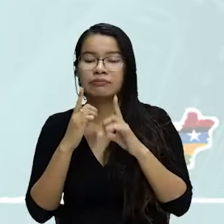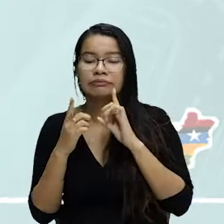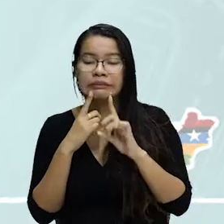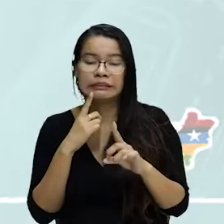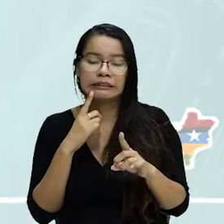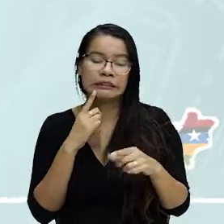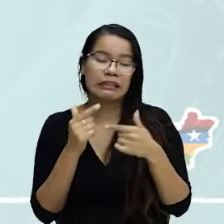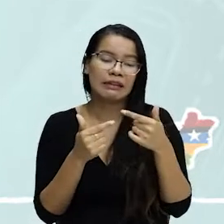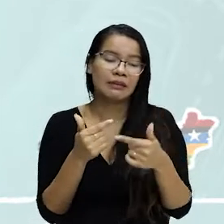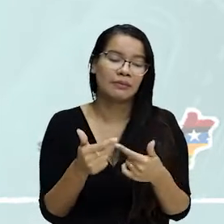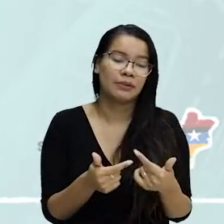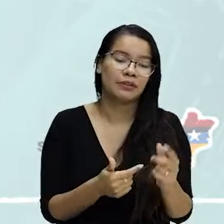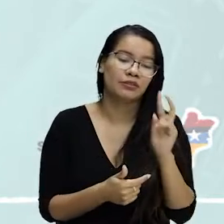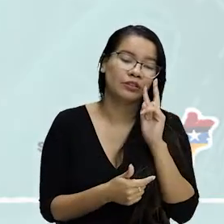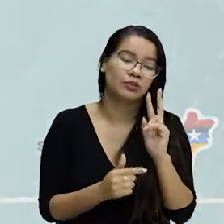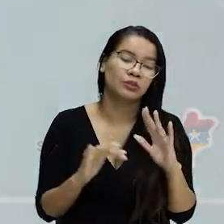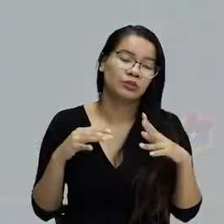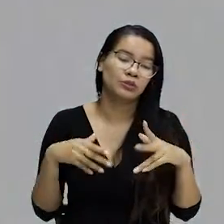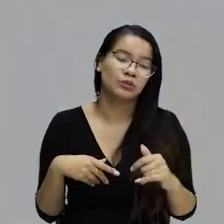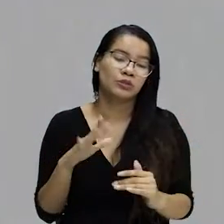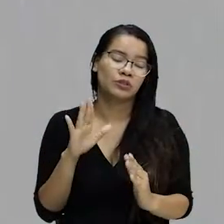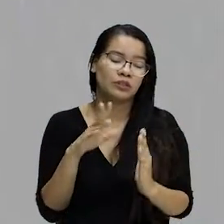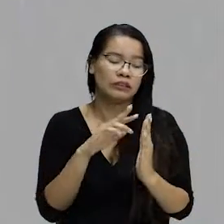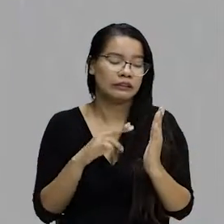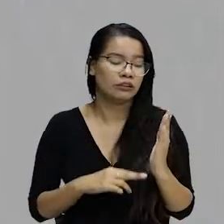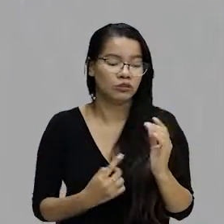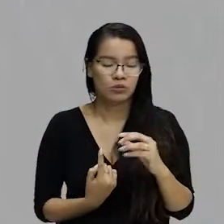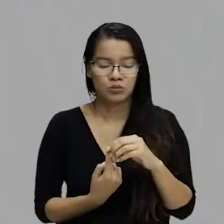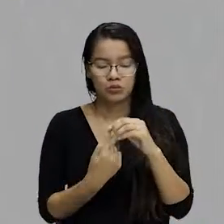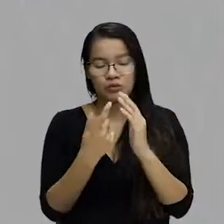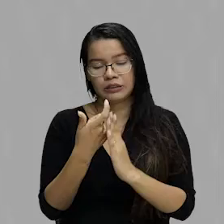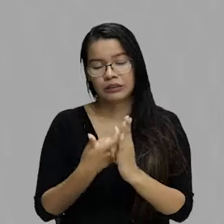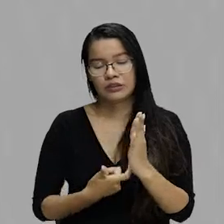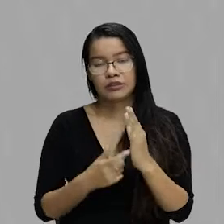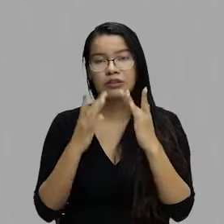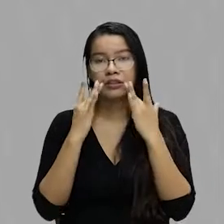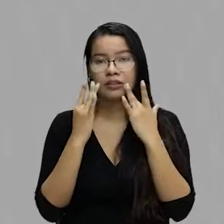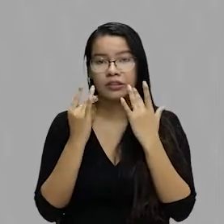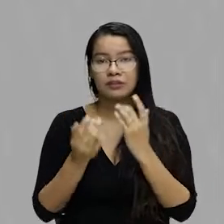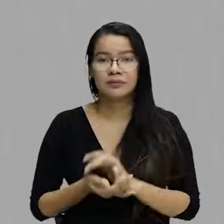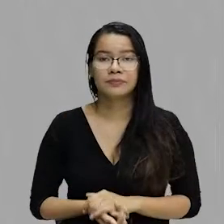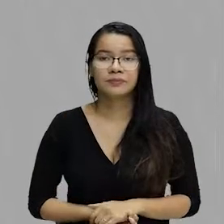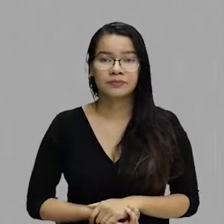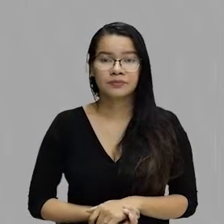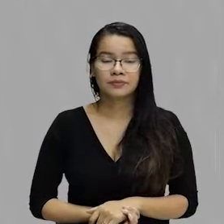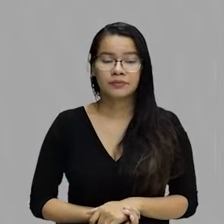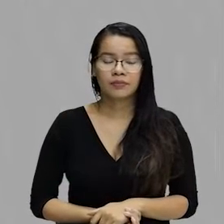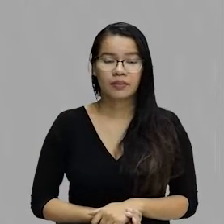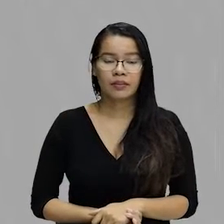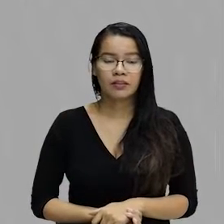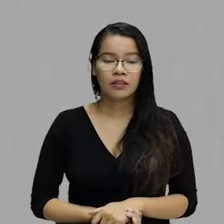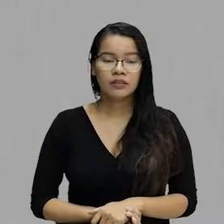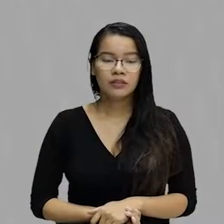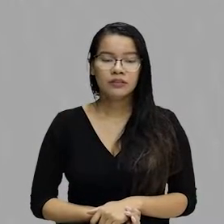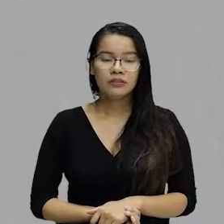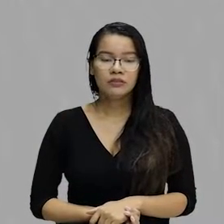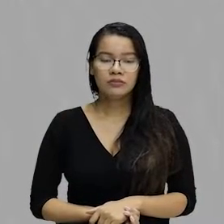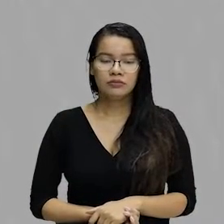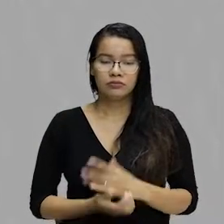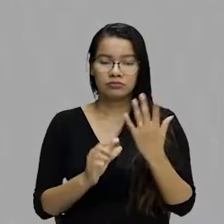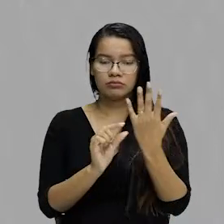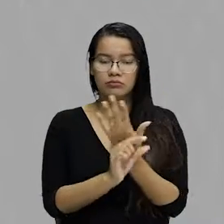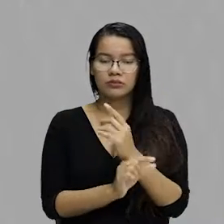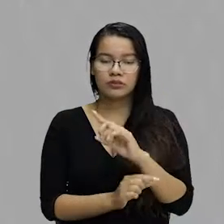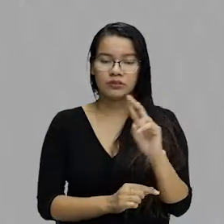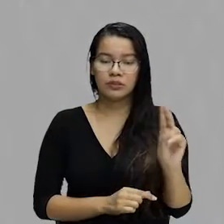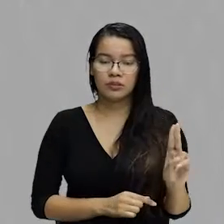Então, eu vou ver tudo aquilo que eu li num texto teatral, né? O dramaturgo inglês George Lillo e